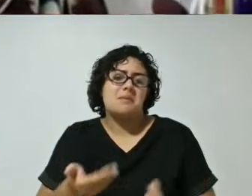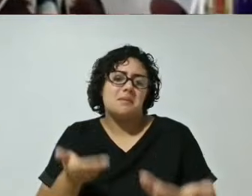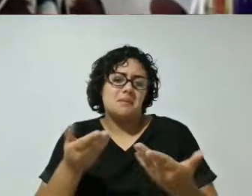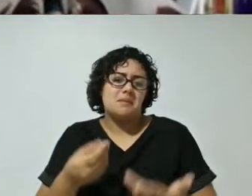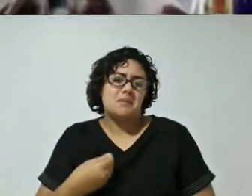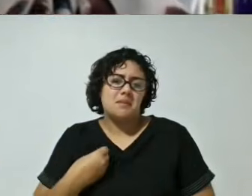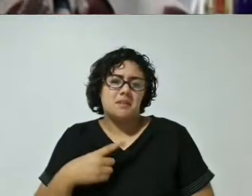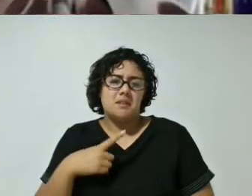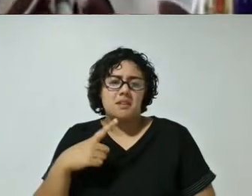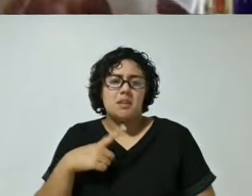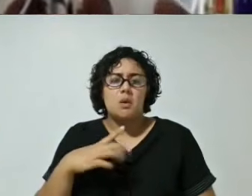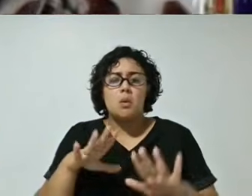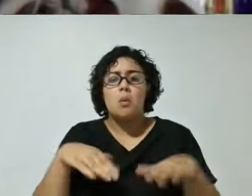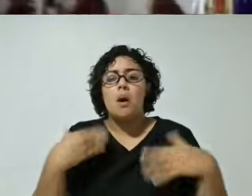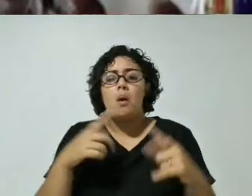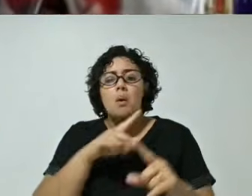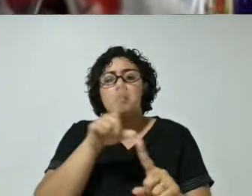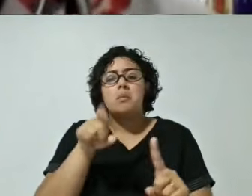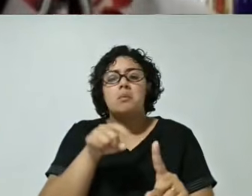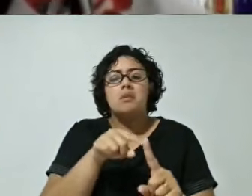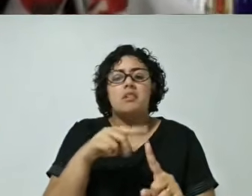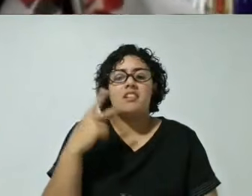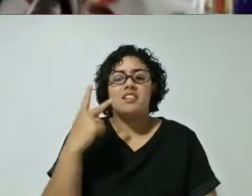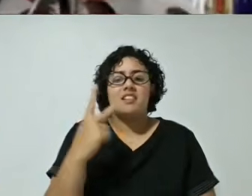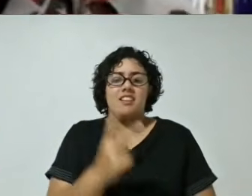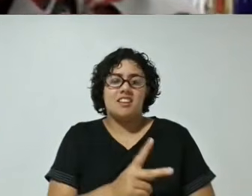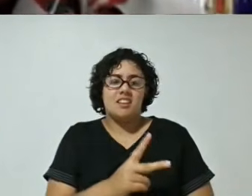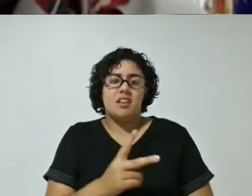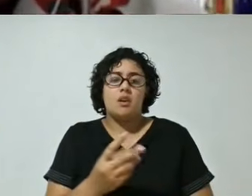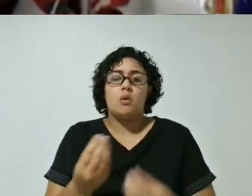dele no São Bernardo, quanto tempo ele trabalhou no Centro Cultural.